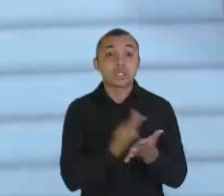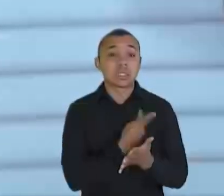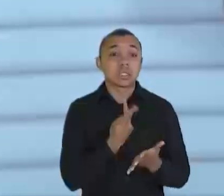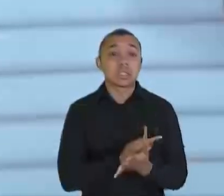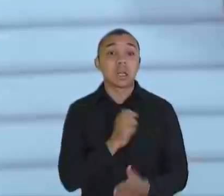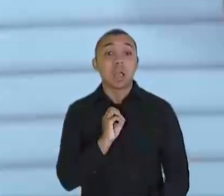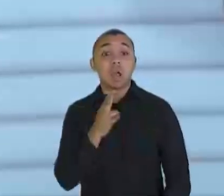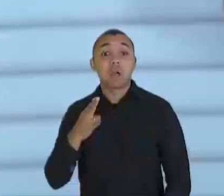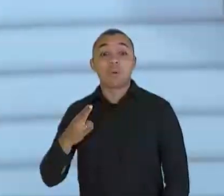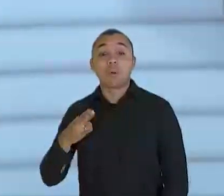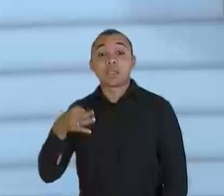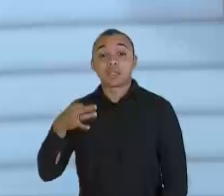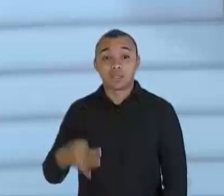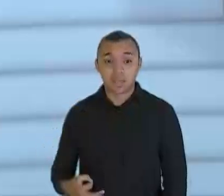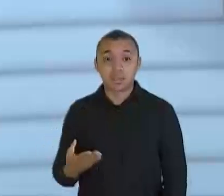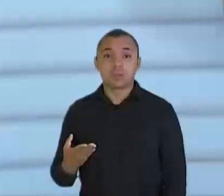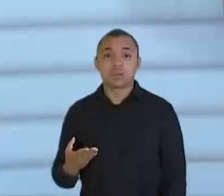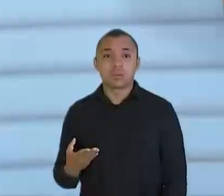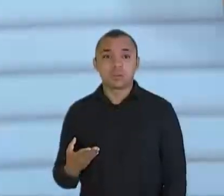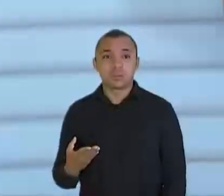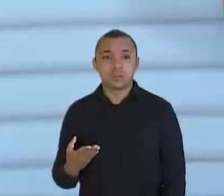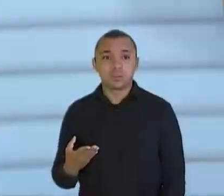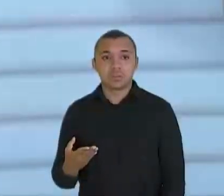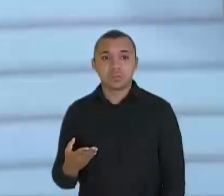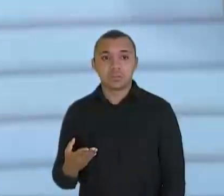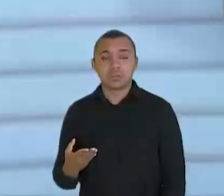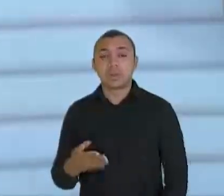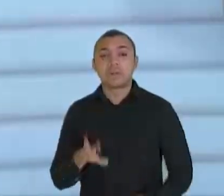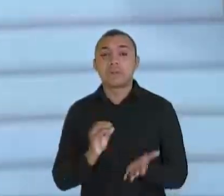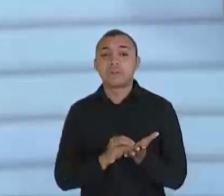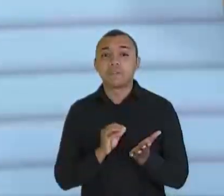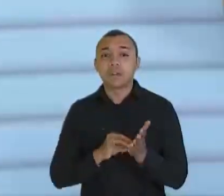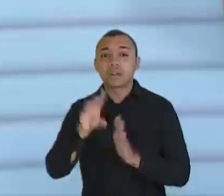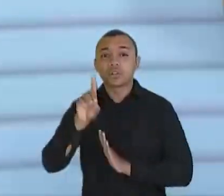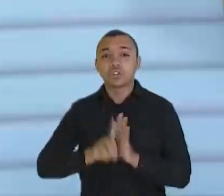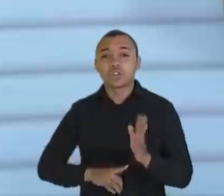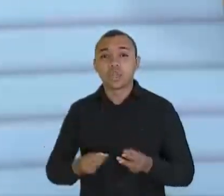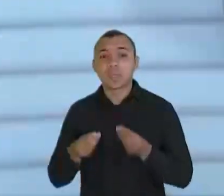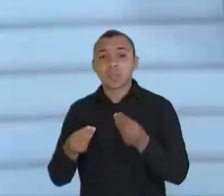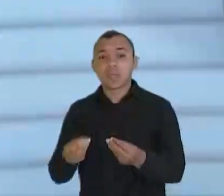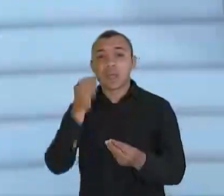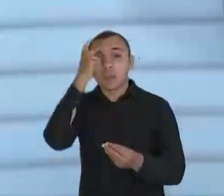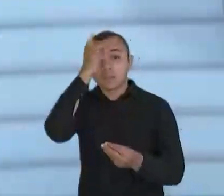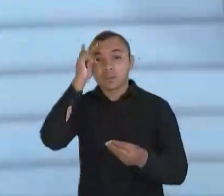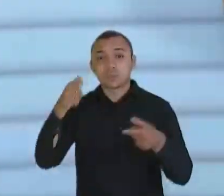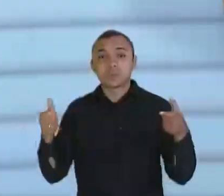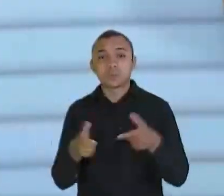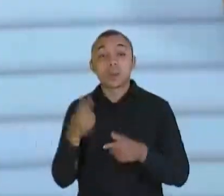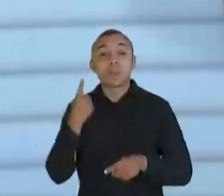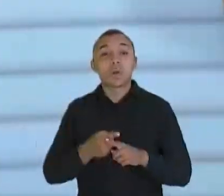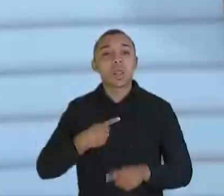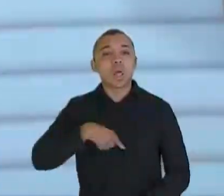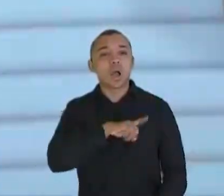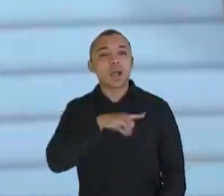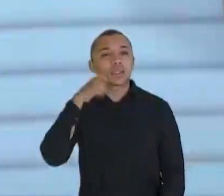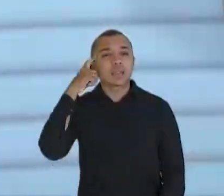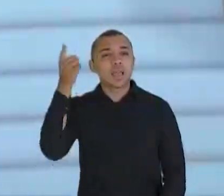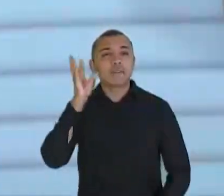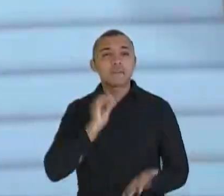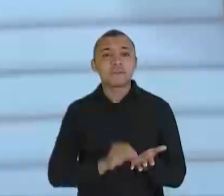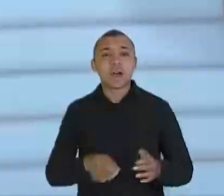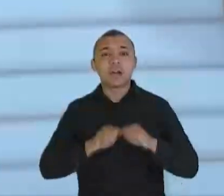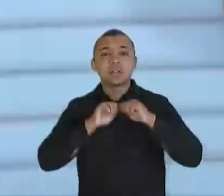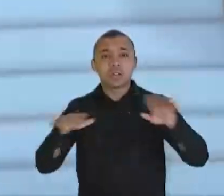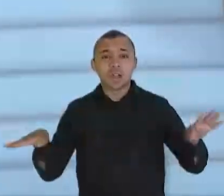seja, com pouco espaço para profundidade e para diversidade. Né? Ou seja, por que as nossas ideias são ideias mais difíceis de circular? Porque são ideias